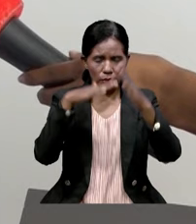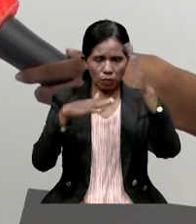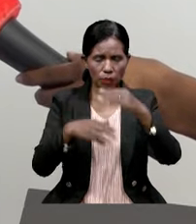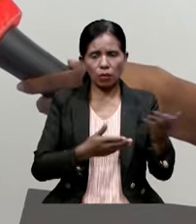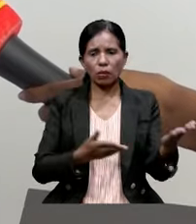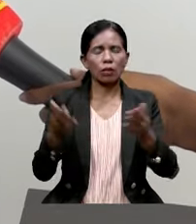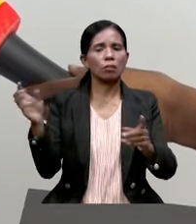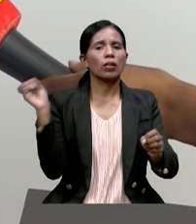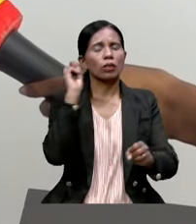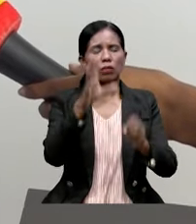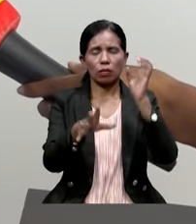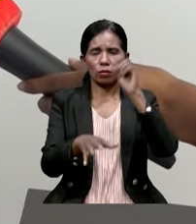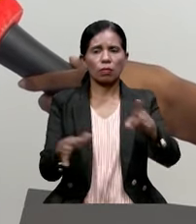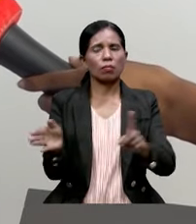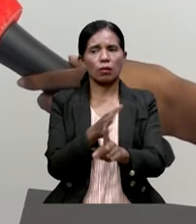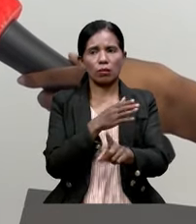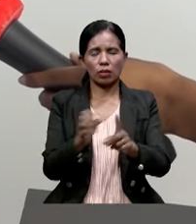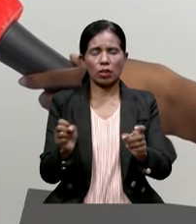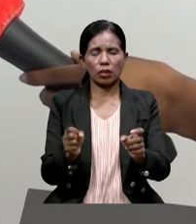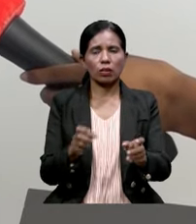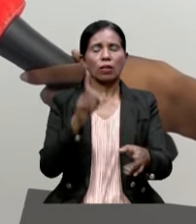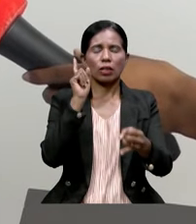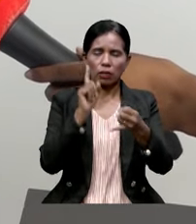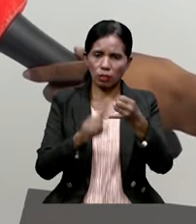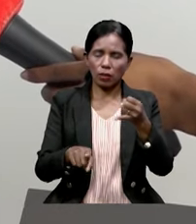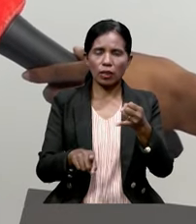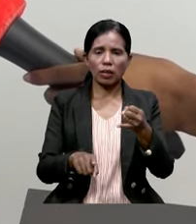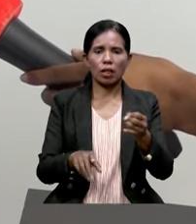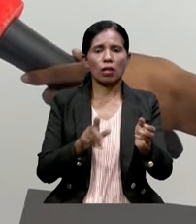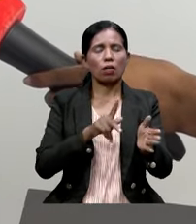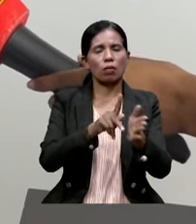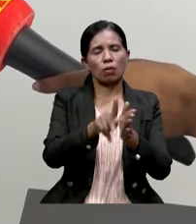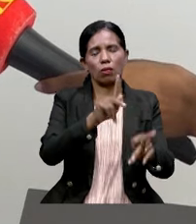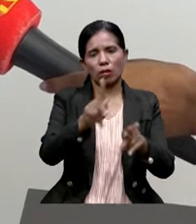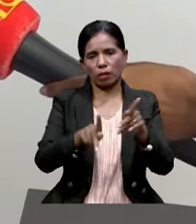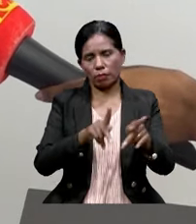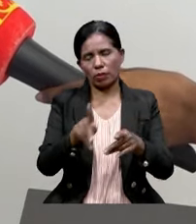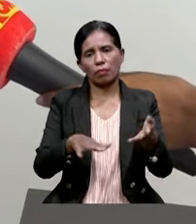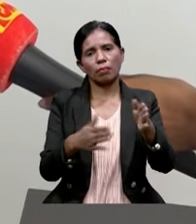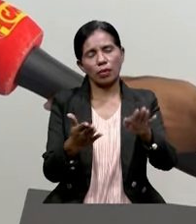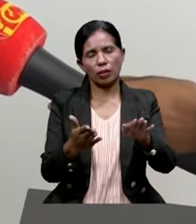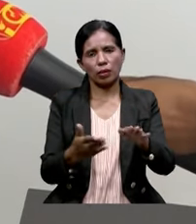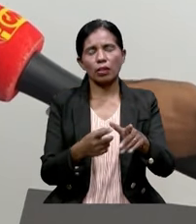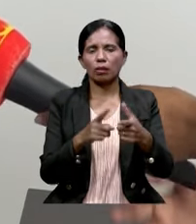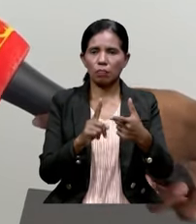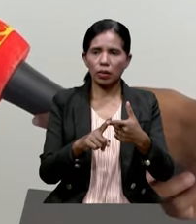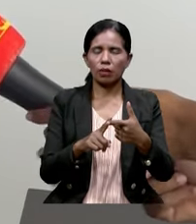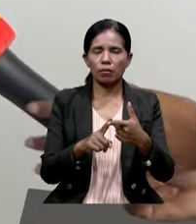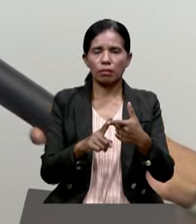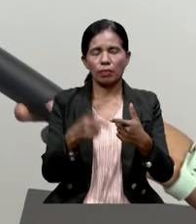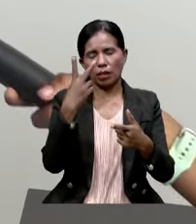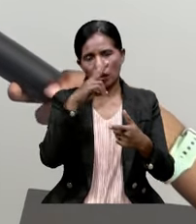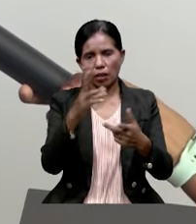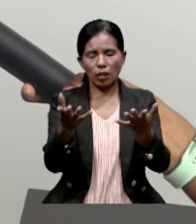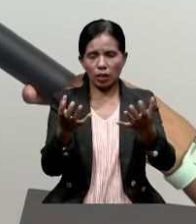malo, bacumalo, e cosmei, halakum é mane vida nessa né. E doni, fila fali, a cara